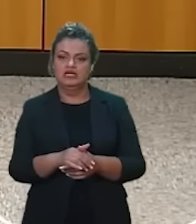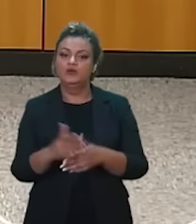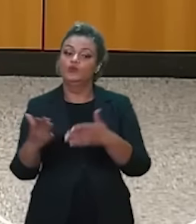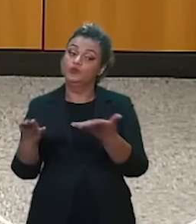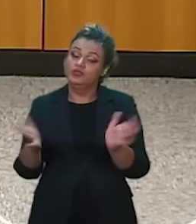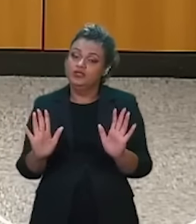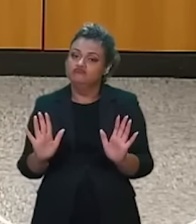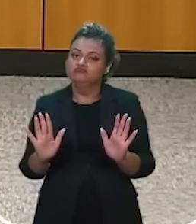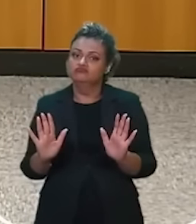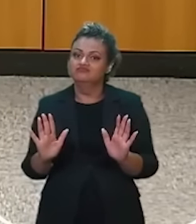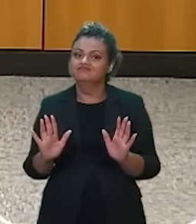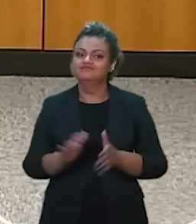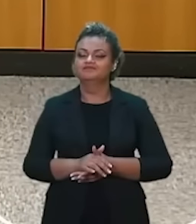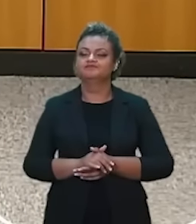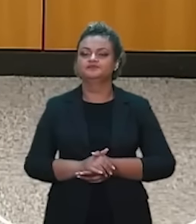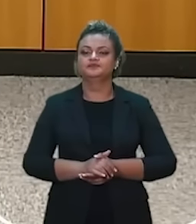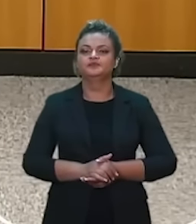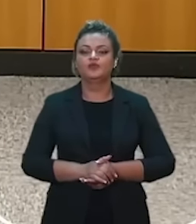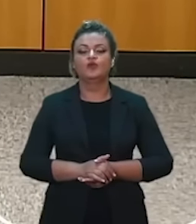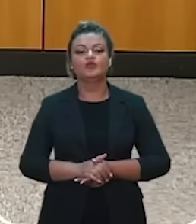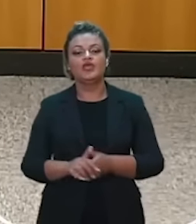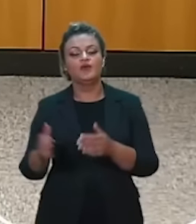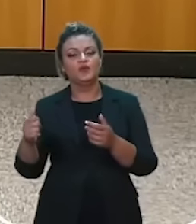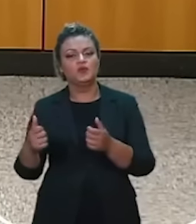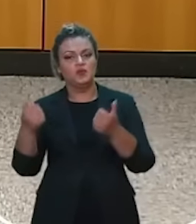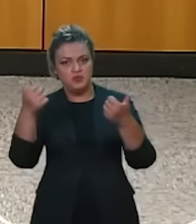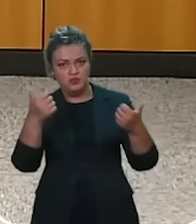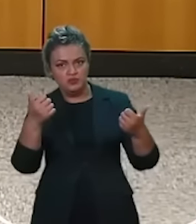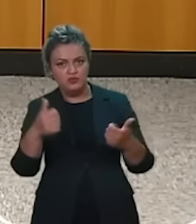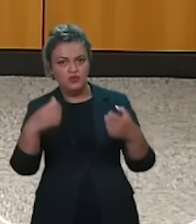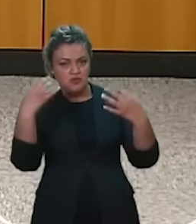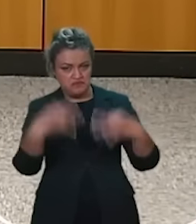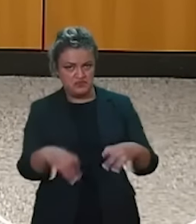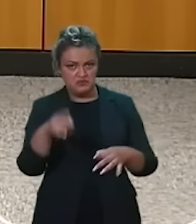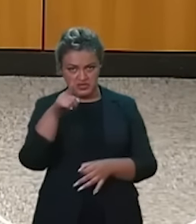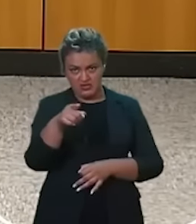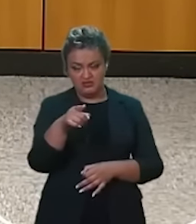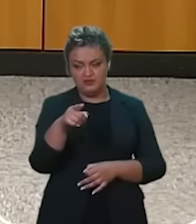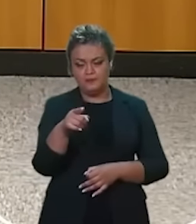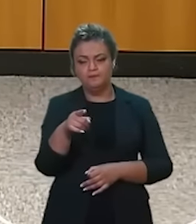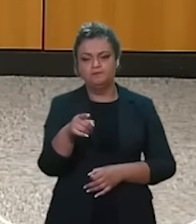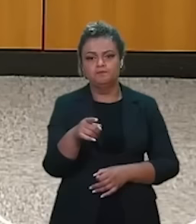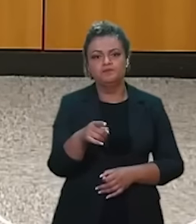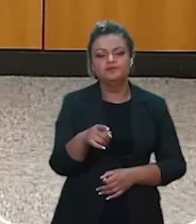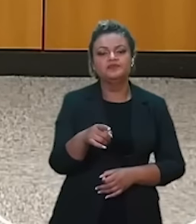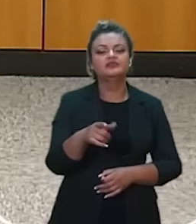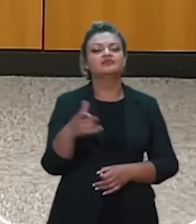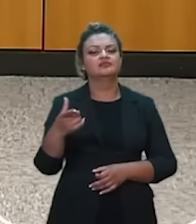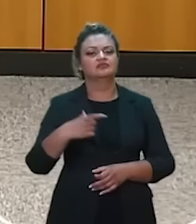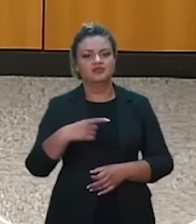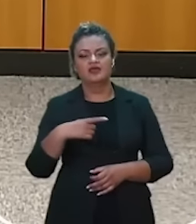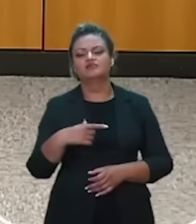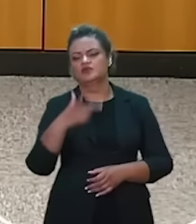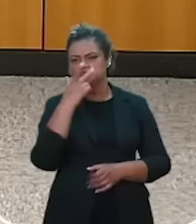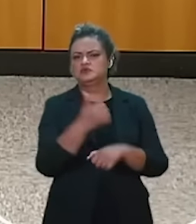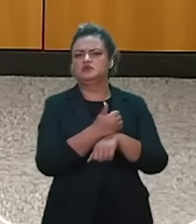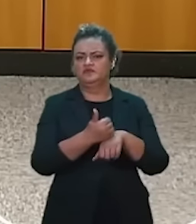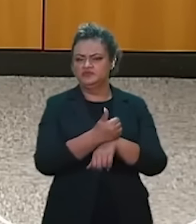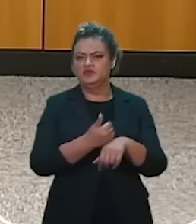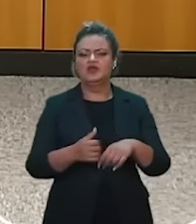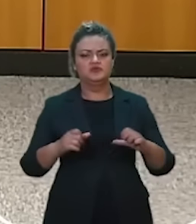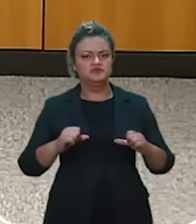apenas eh afiançar ratificar orar frisar é que há muito profissionalismo muita